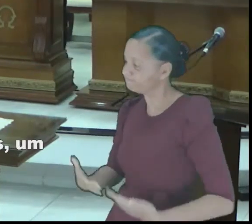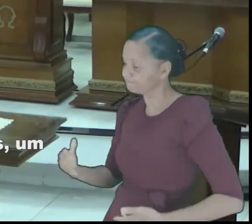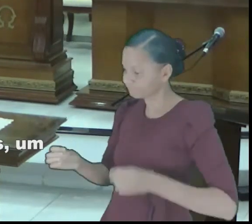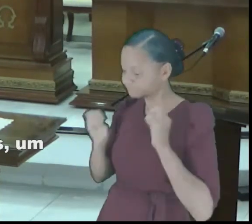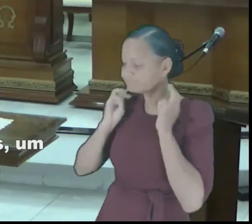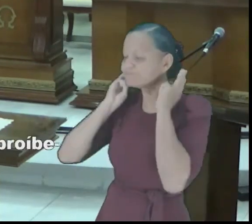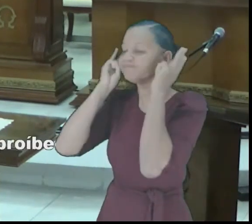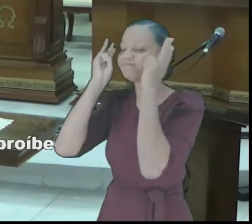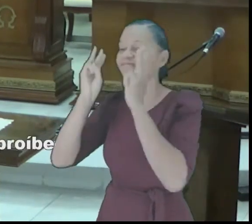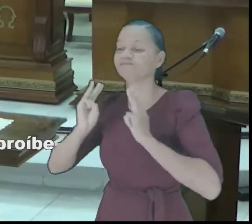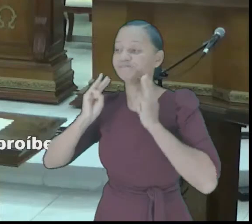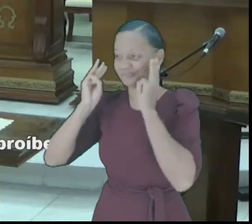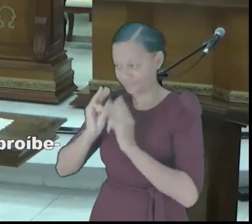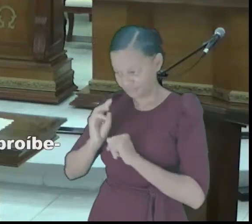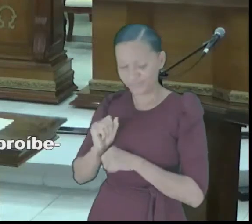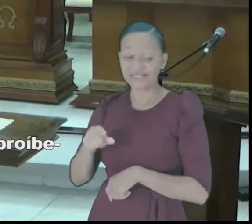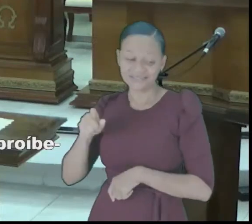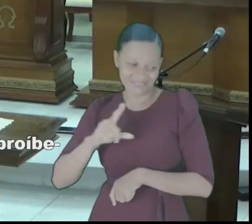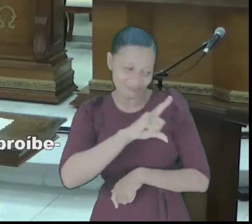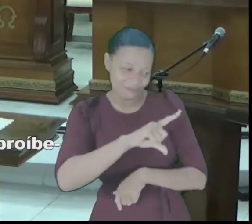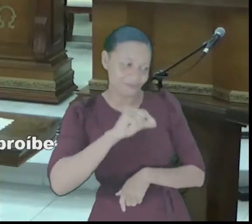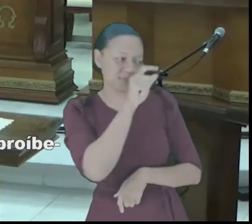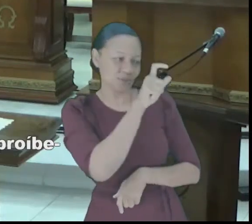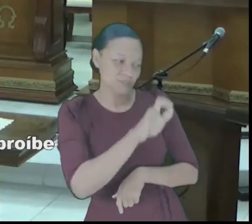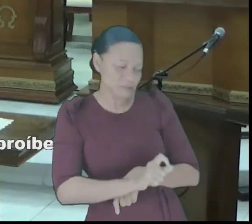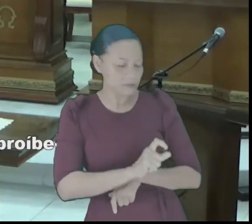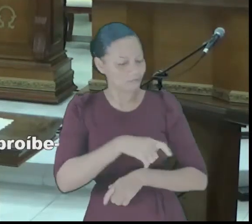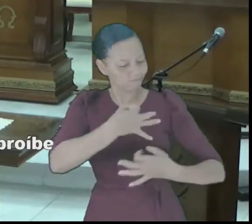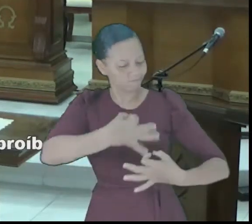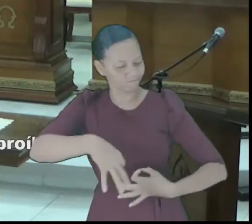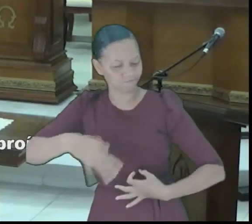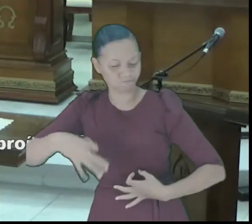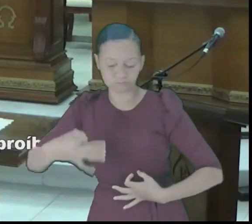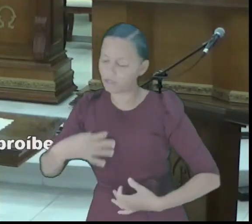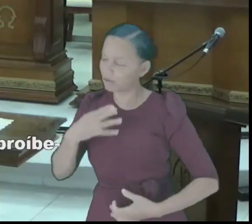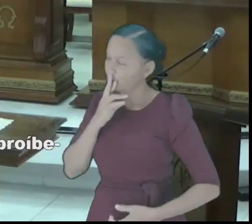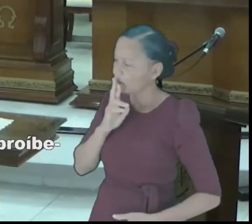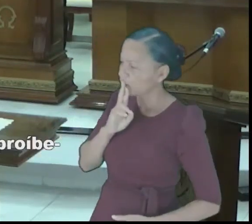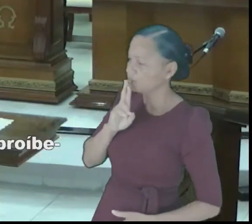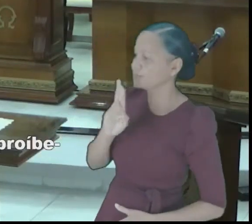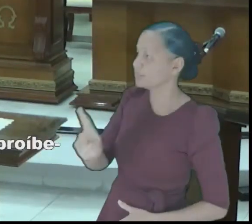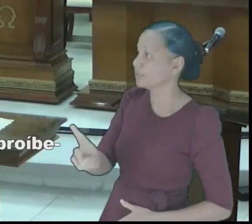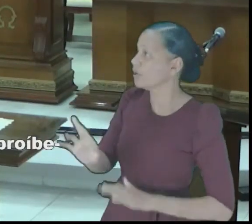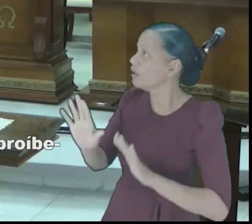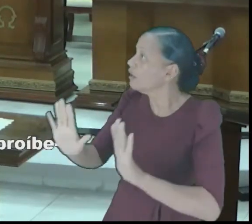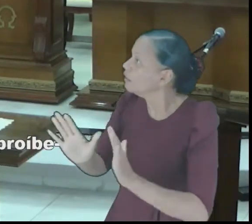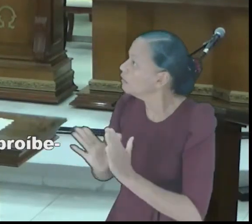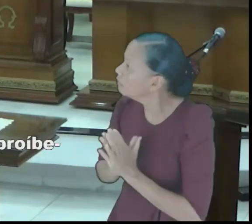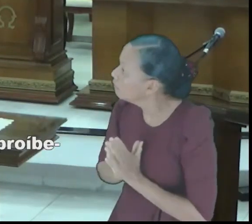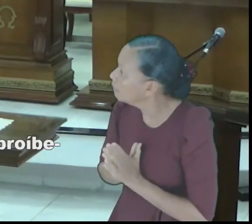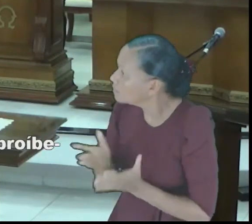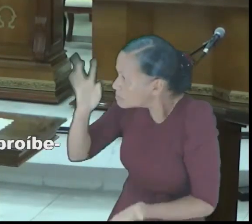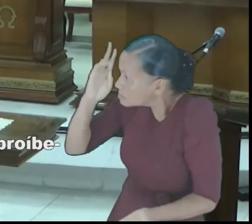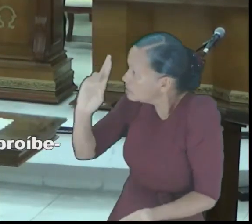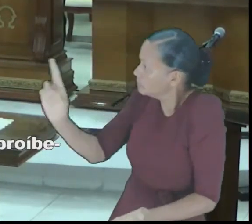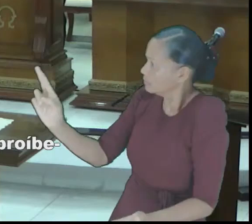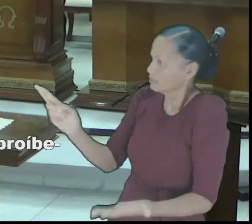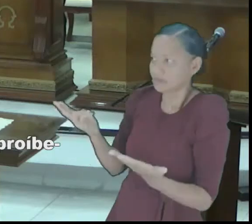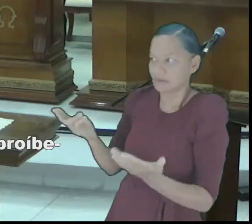seus jovens escolhidos, respondeu e disse: Senhor meu,